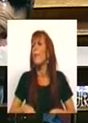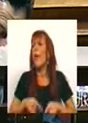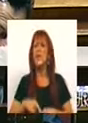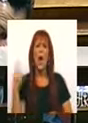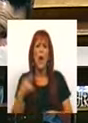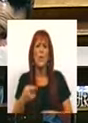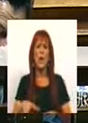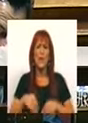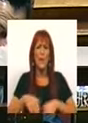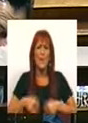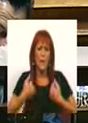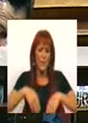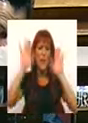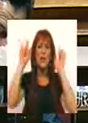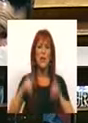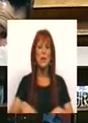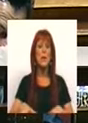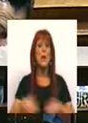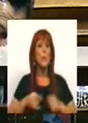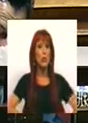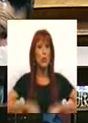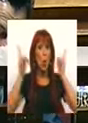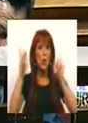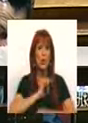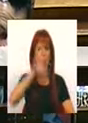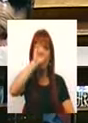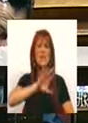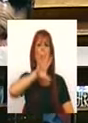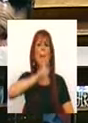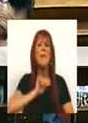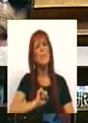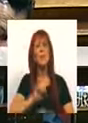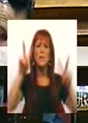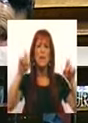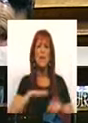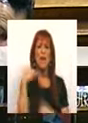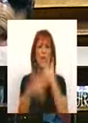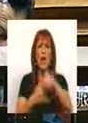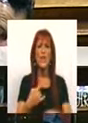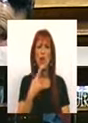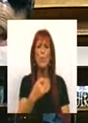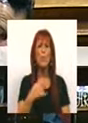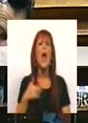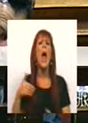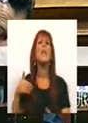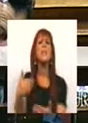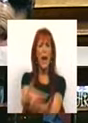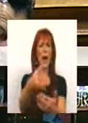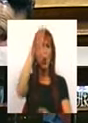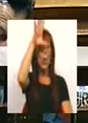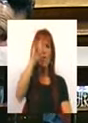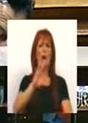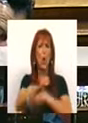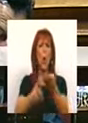autoridades. A intolerância, Sr. Ministro, é mãe da violência. E eu pergunto até quando o Governo